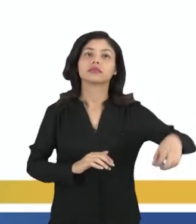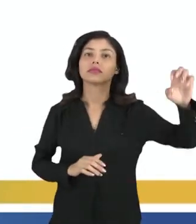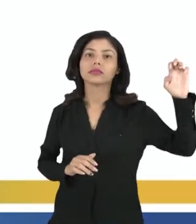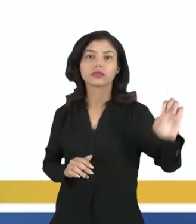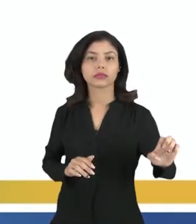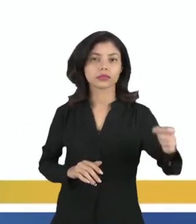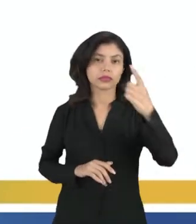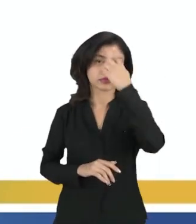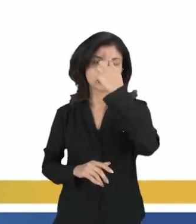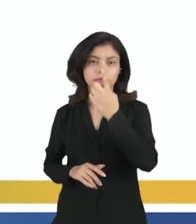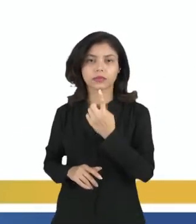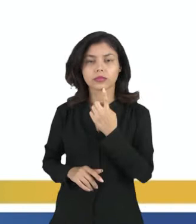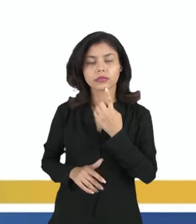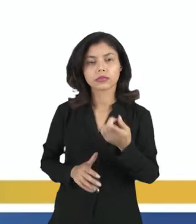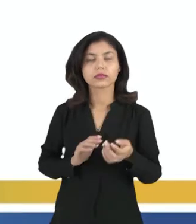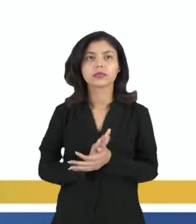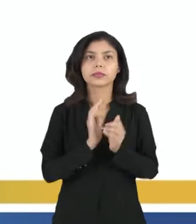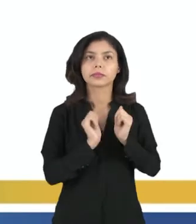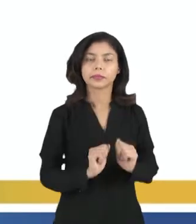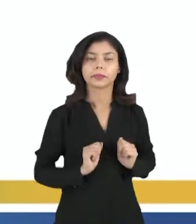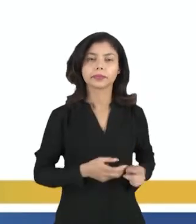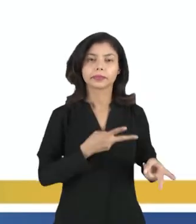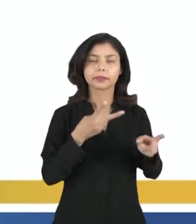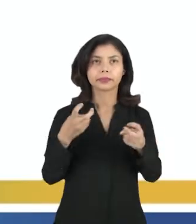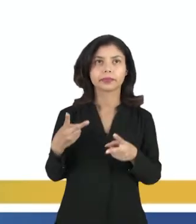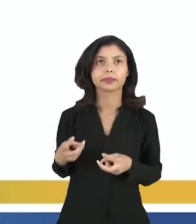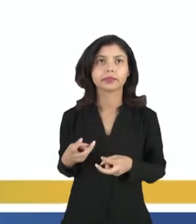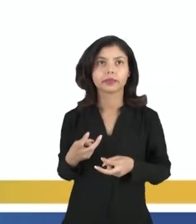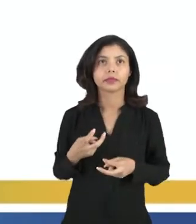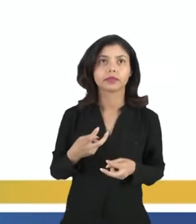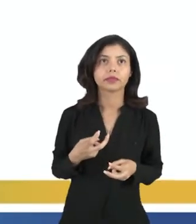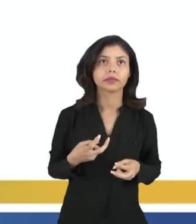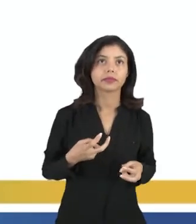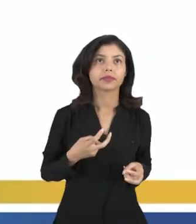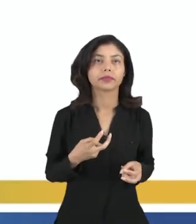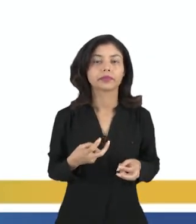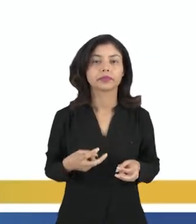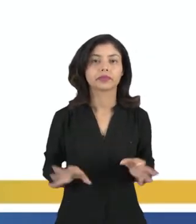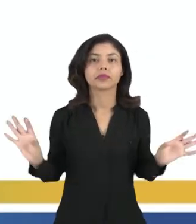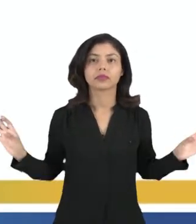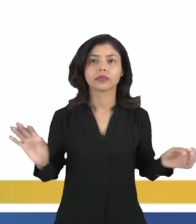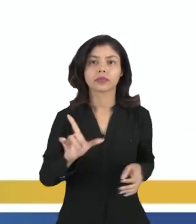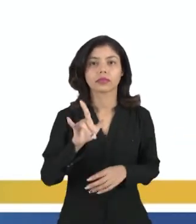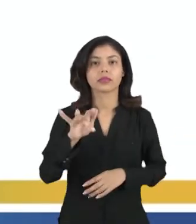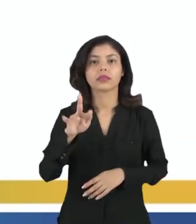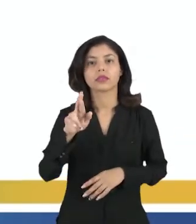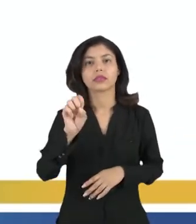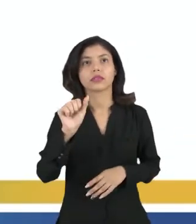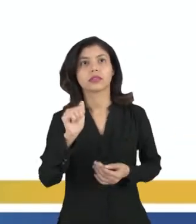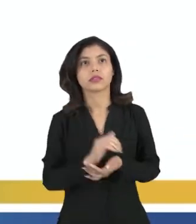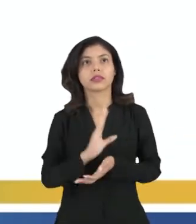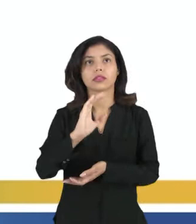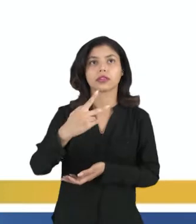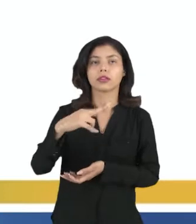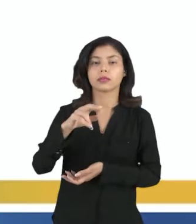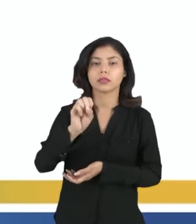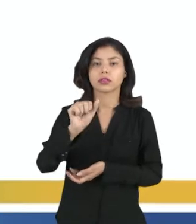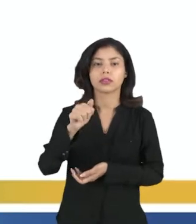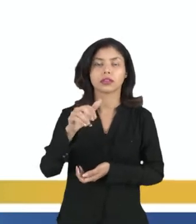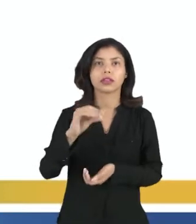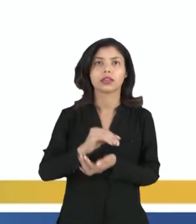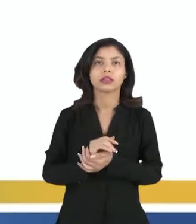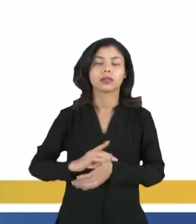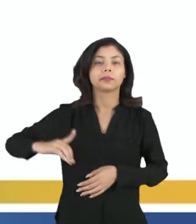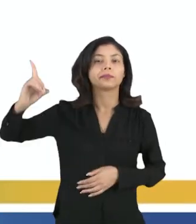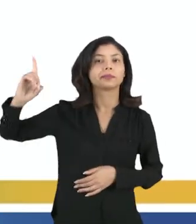esquerdo da tela, vocês podem perceber, tem até o nome dos movimentos, nós temos as ligas camponesas, e